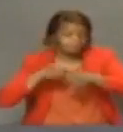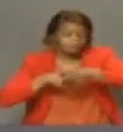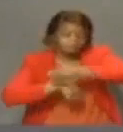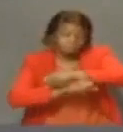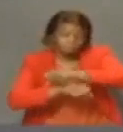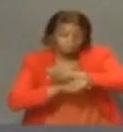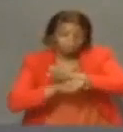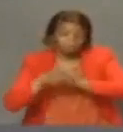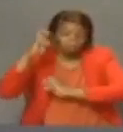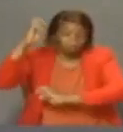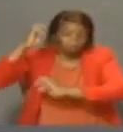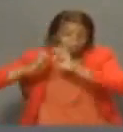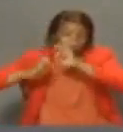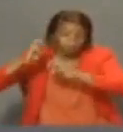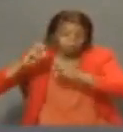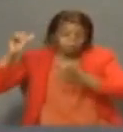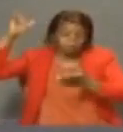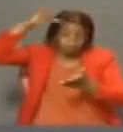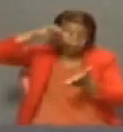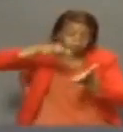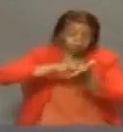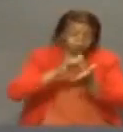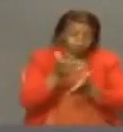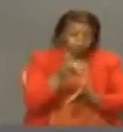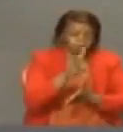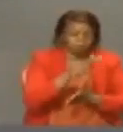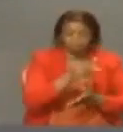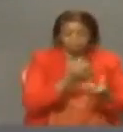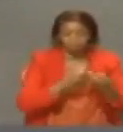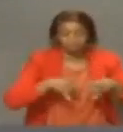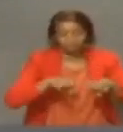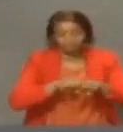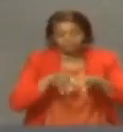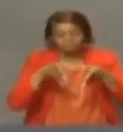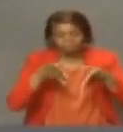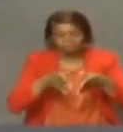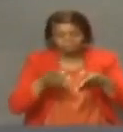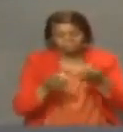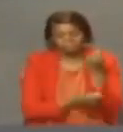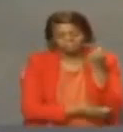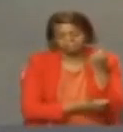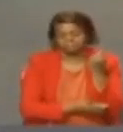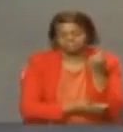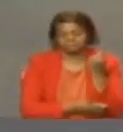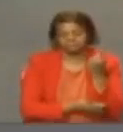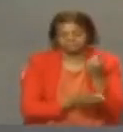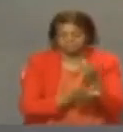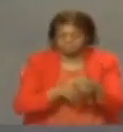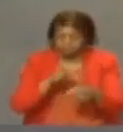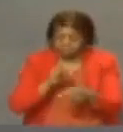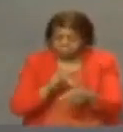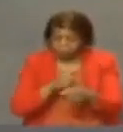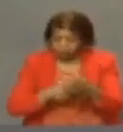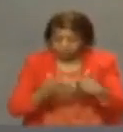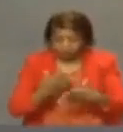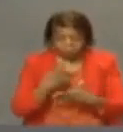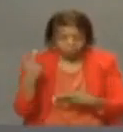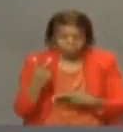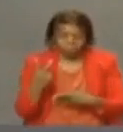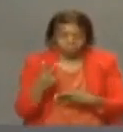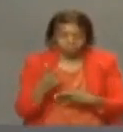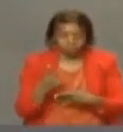desporto Aviação Civil e outros importantes setores da Vida nacional mas sobretudo